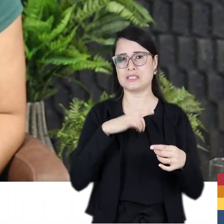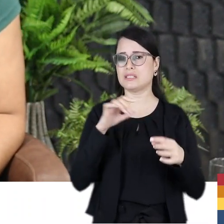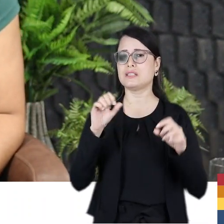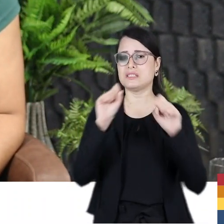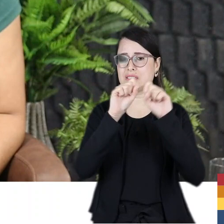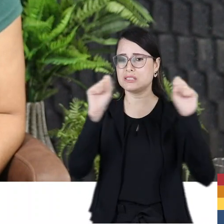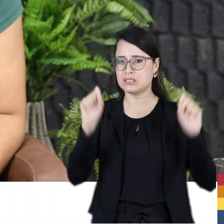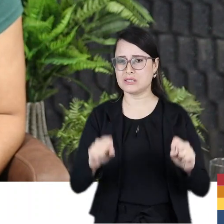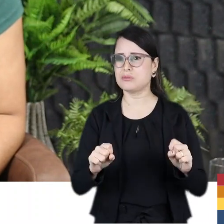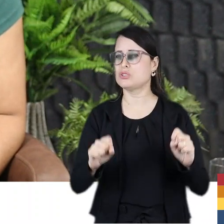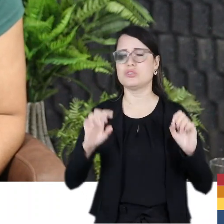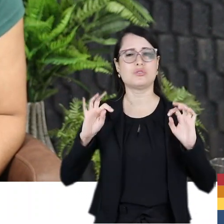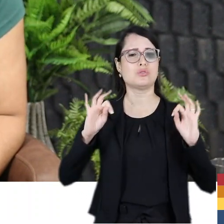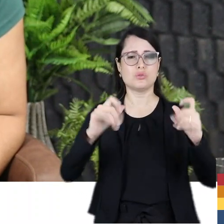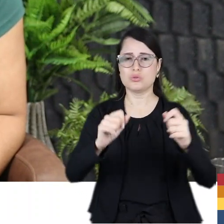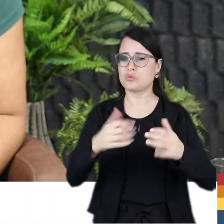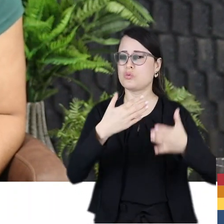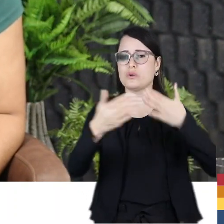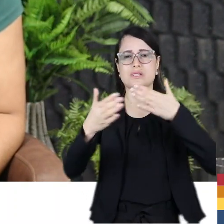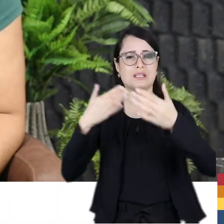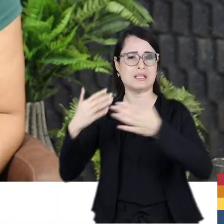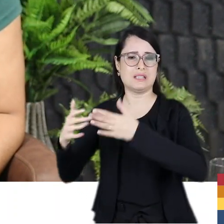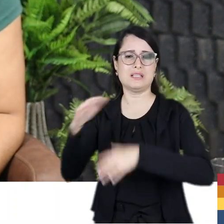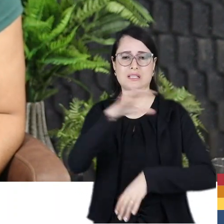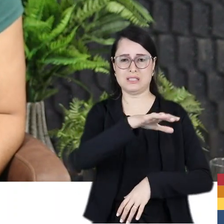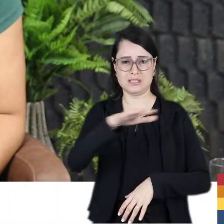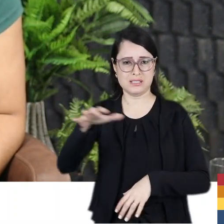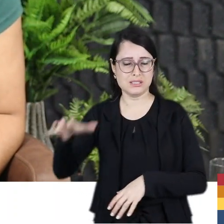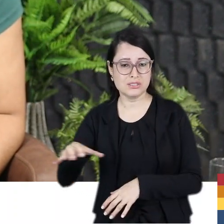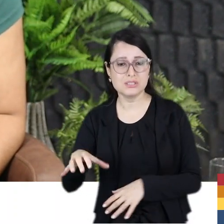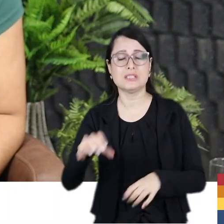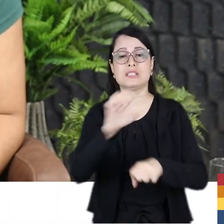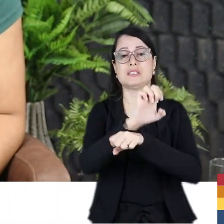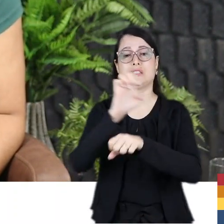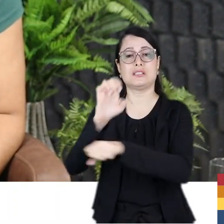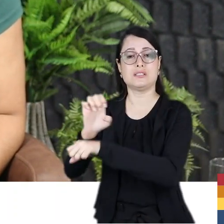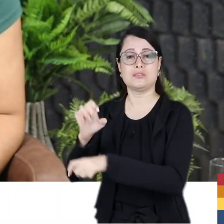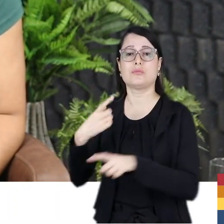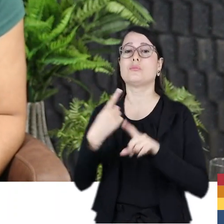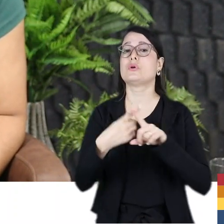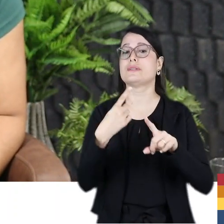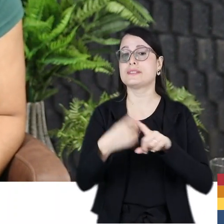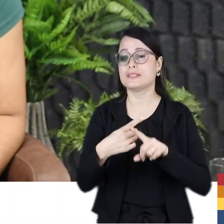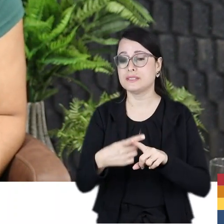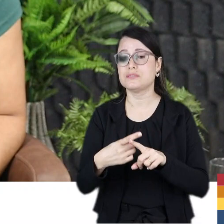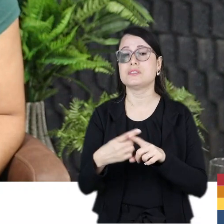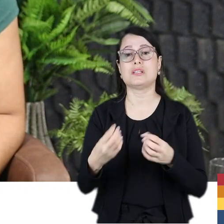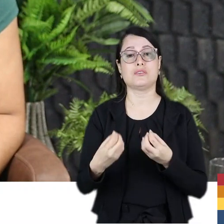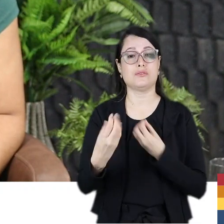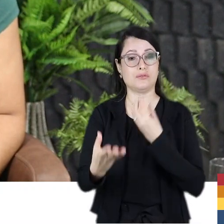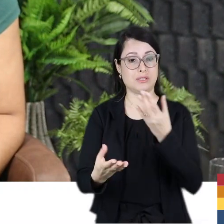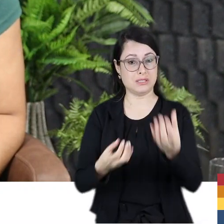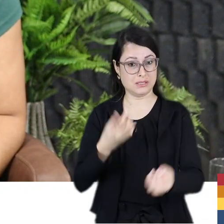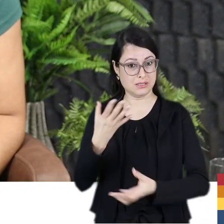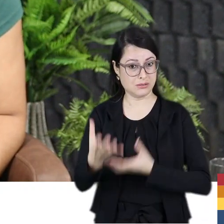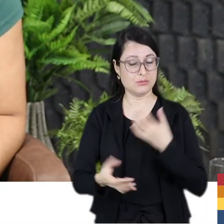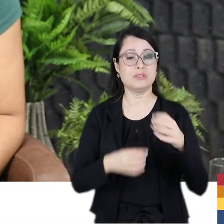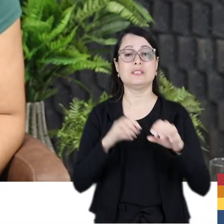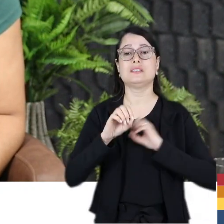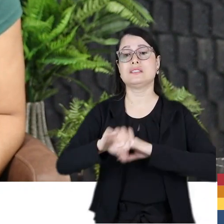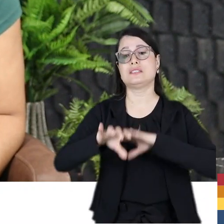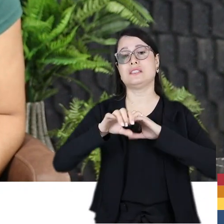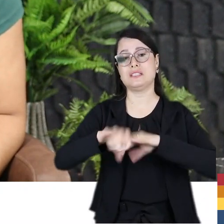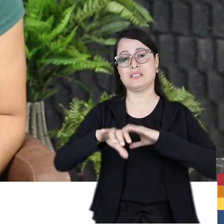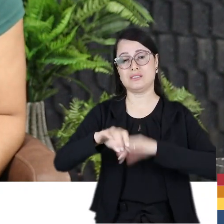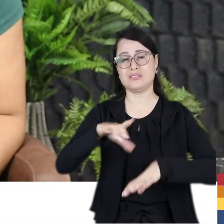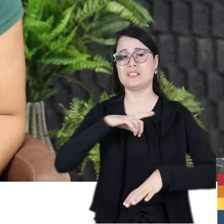Por quê? Porque para a oferta do ensino, né? Requer, aí, vários insumos, inclusive e principalmente,